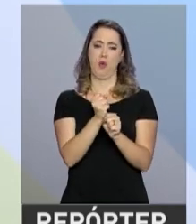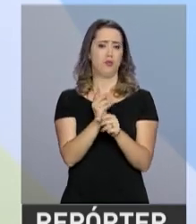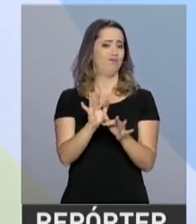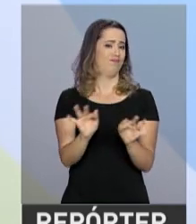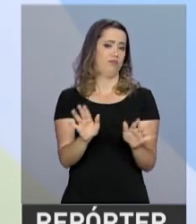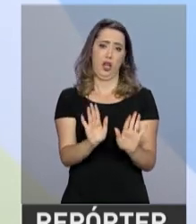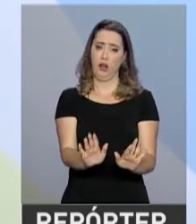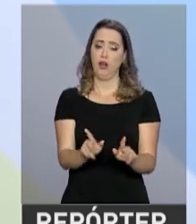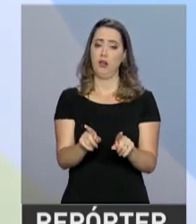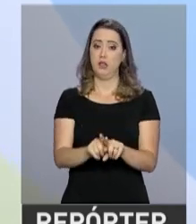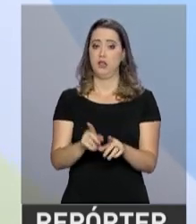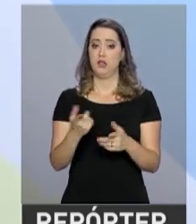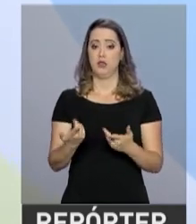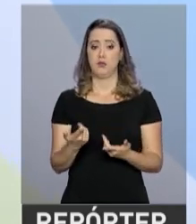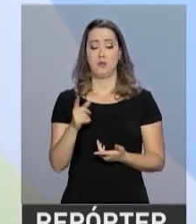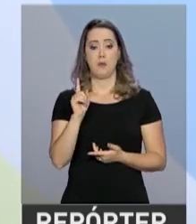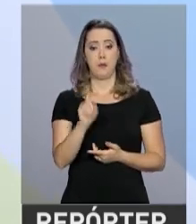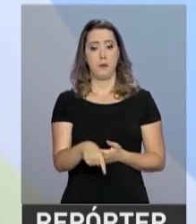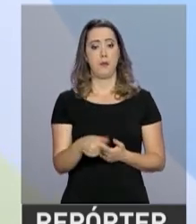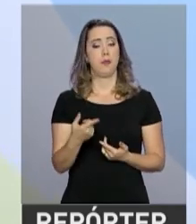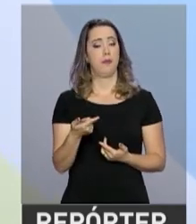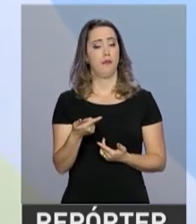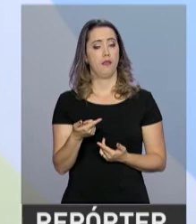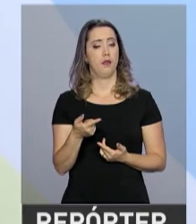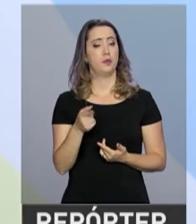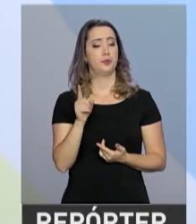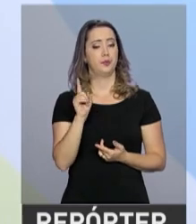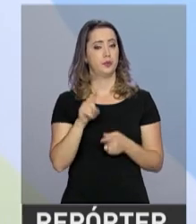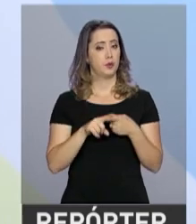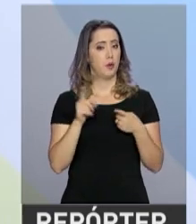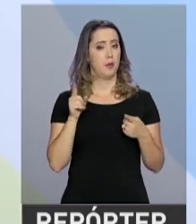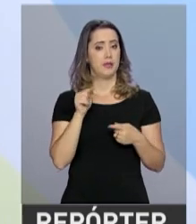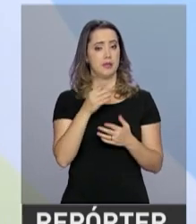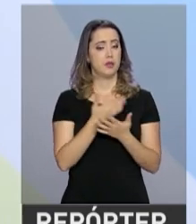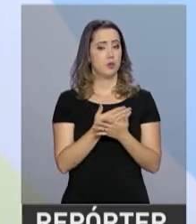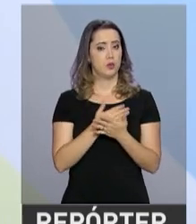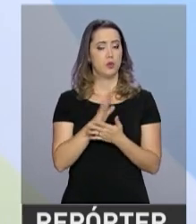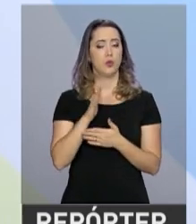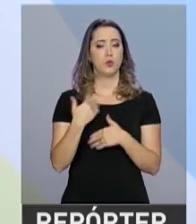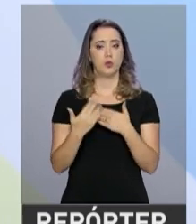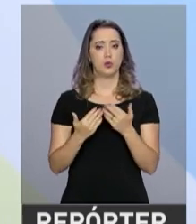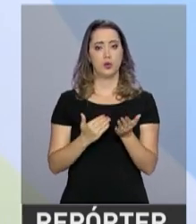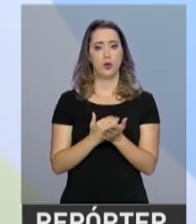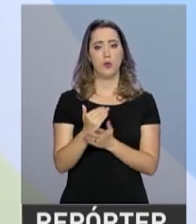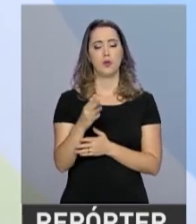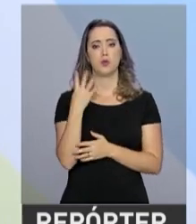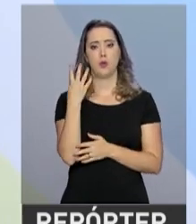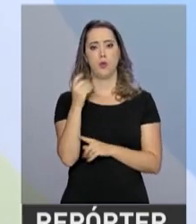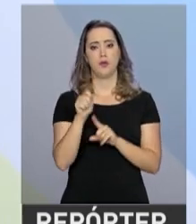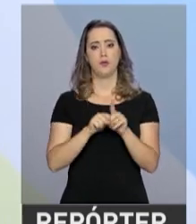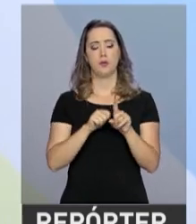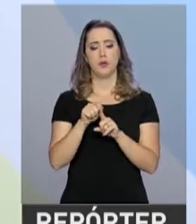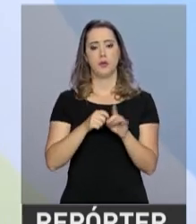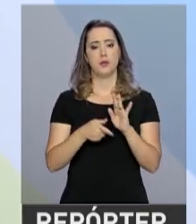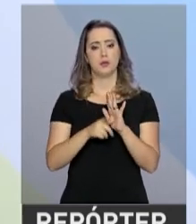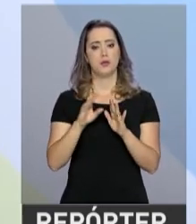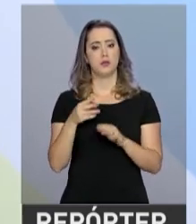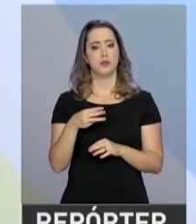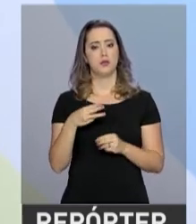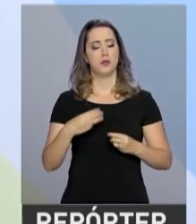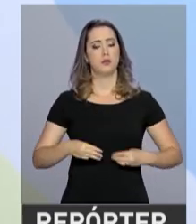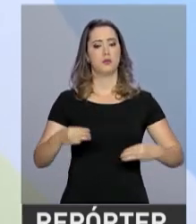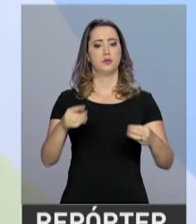o aliás o retrofit como multidimensional mas este estudo já está sendo feita há quatro meses entre o ministério das cidades